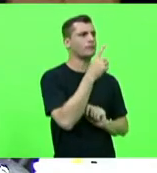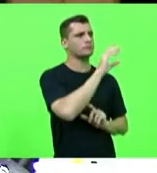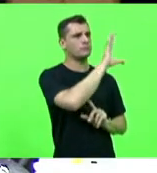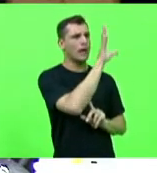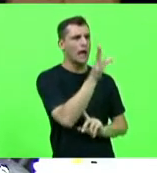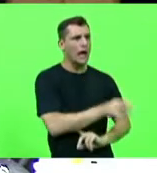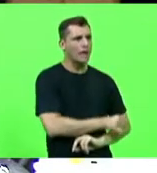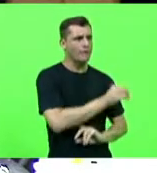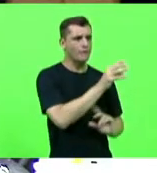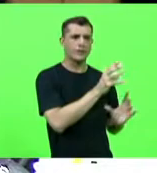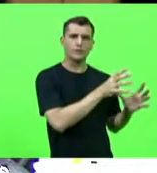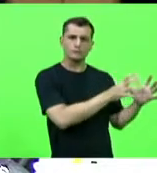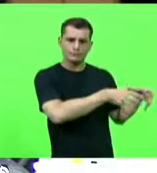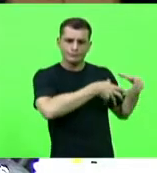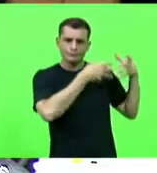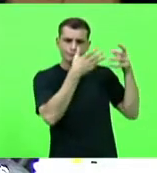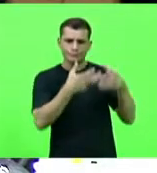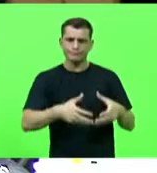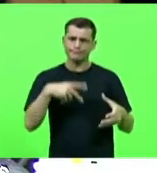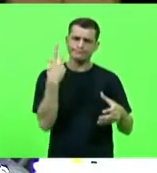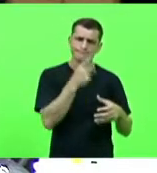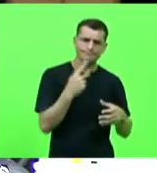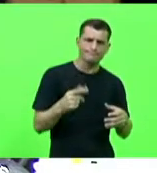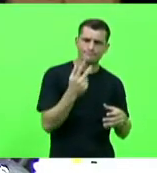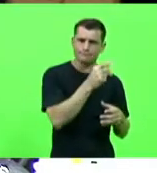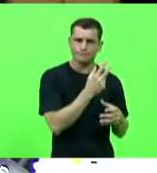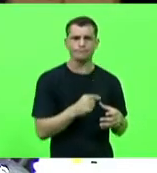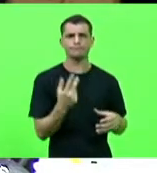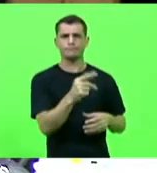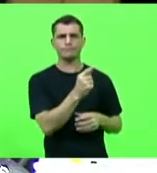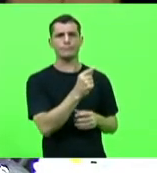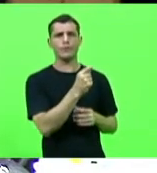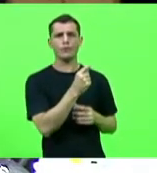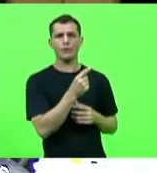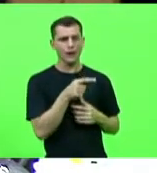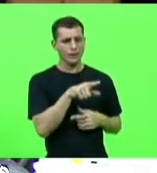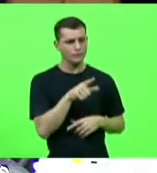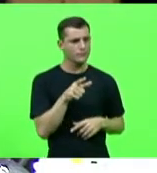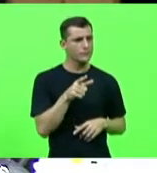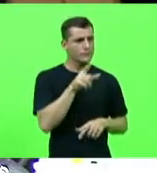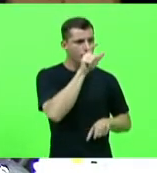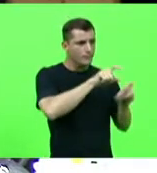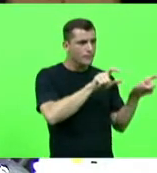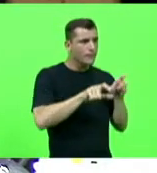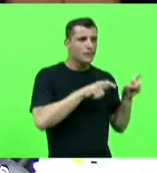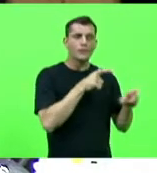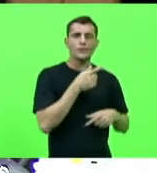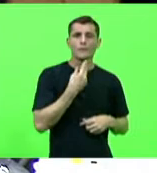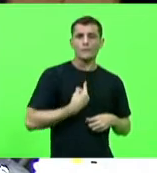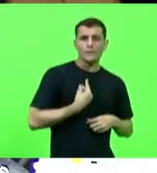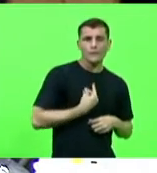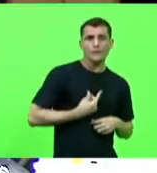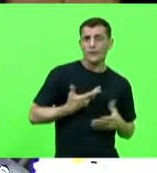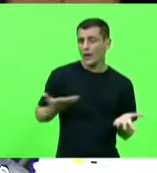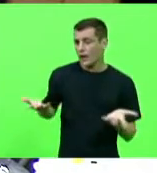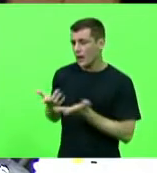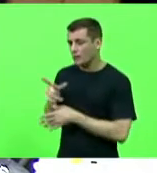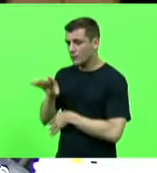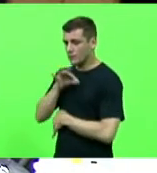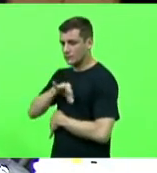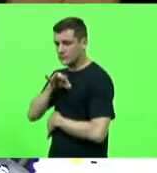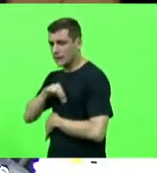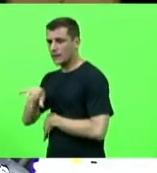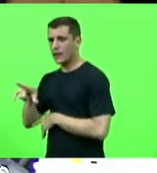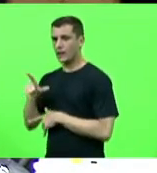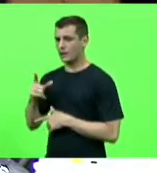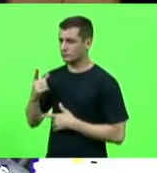chicotada, faziam um monte de coisa com eles para poder sobreviver e trabalhar. Agora você ganha um saláriozinho e você parcela a tua roupa,